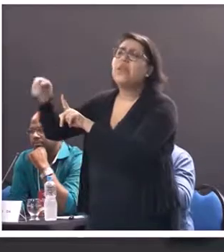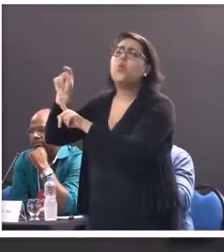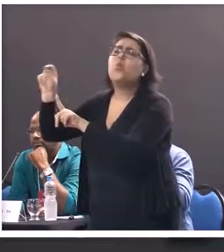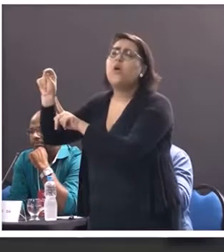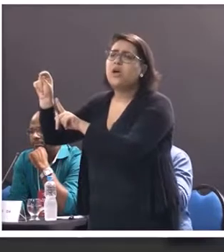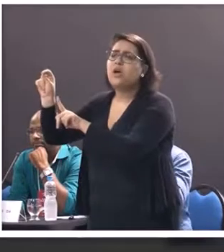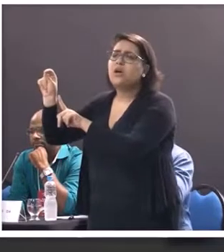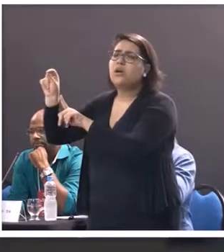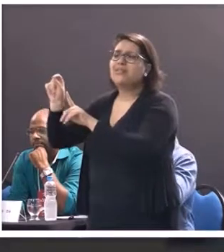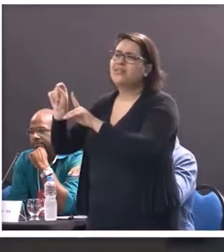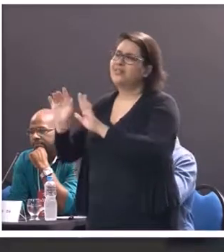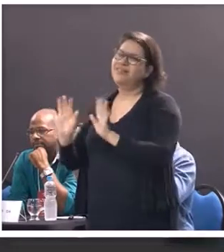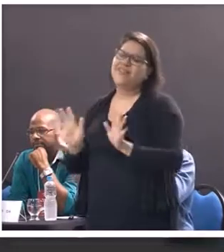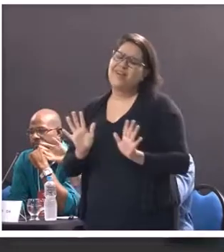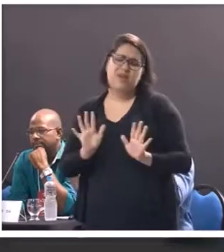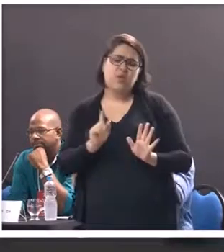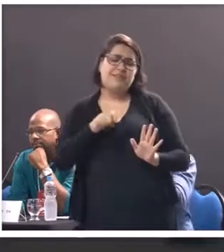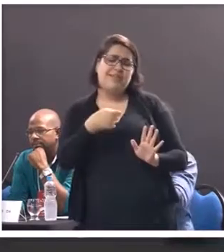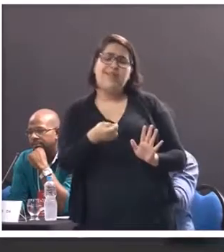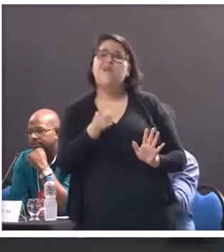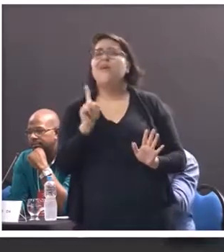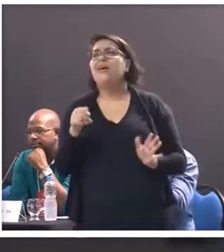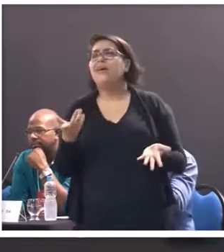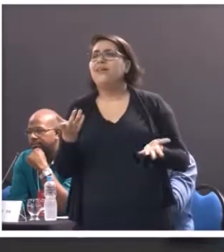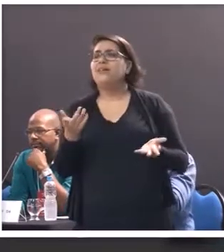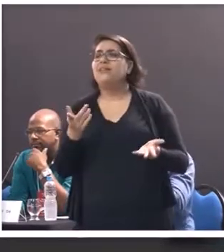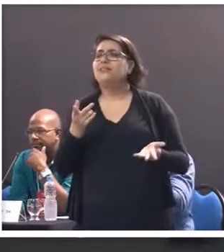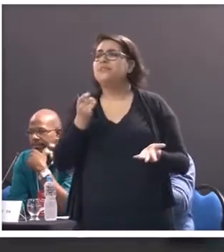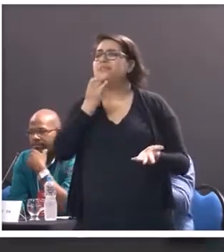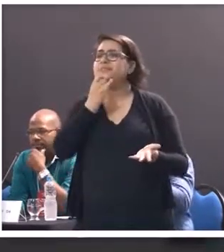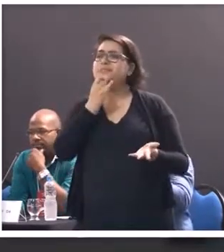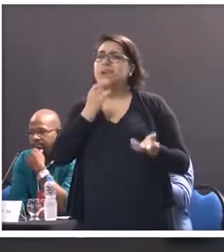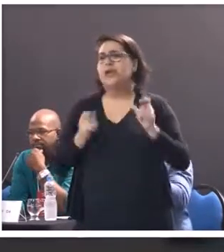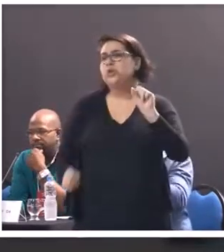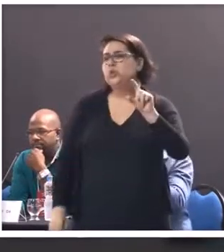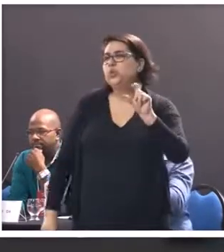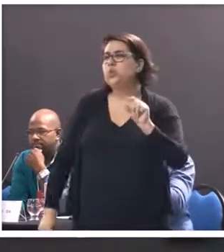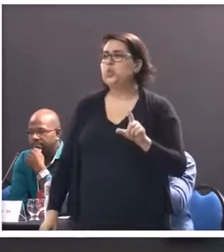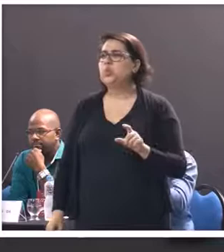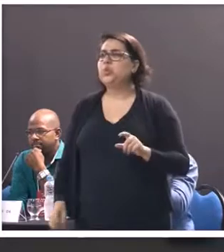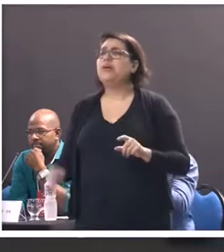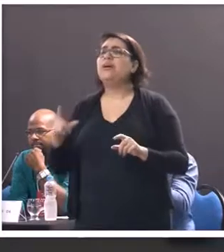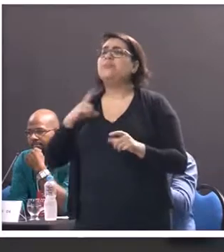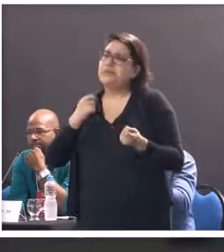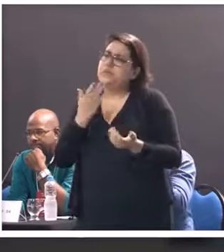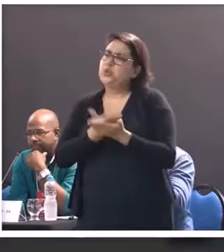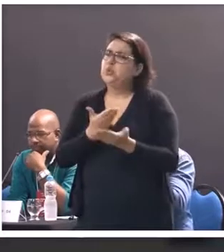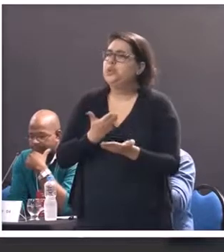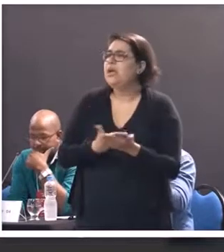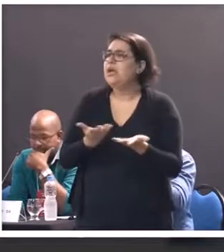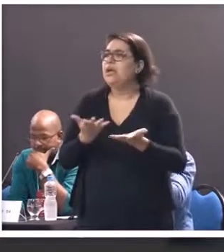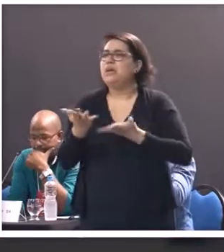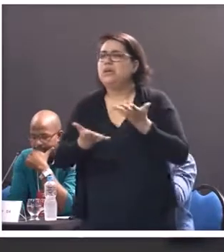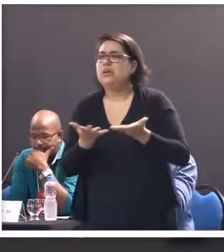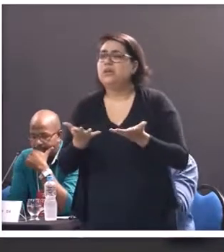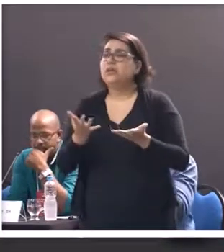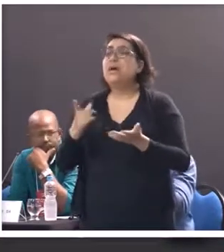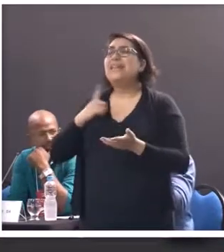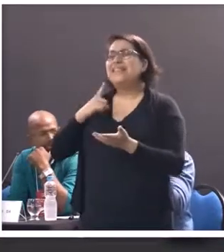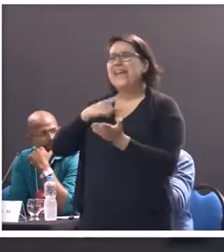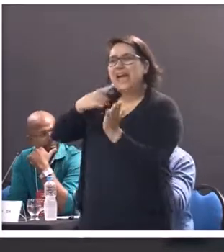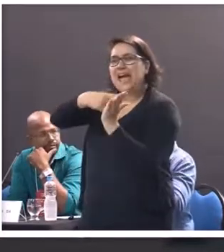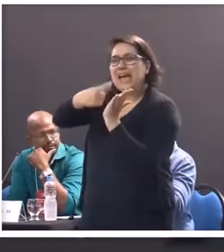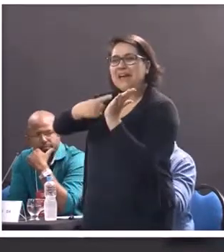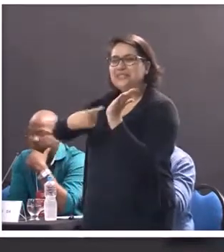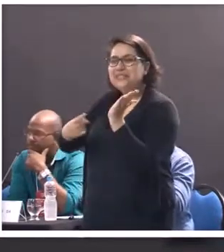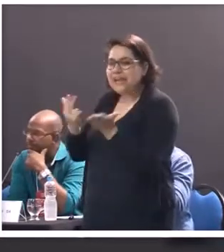quê? Ah não, esse sinal é vermelho, esse sinal é azul, esse sinal aqui é estudar. Temos aquela apostilazinha